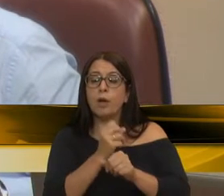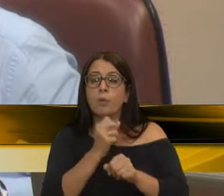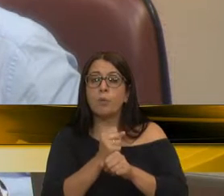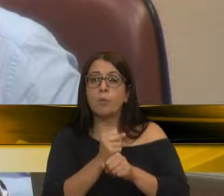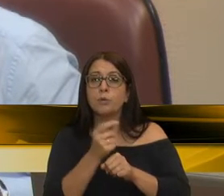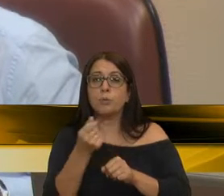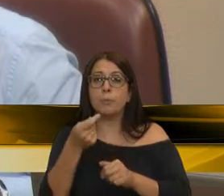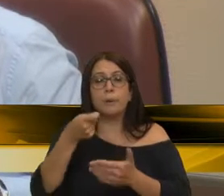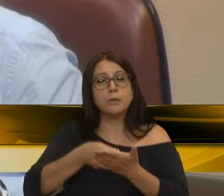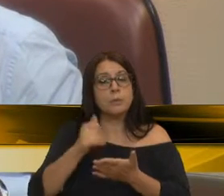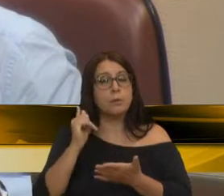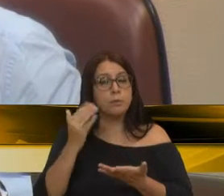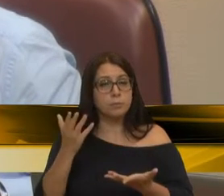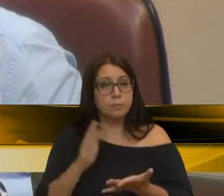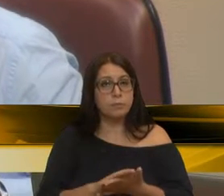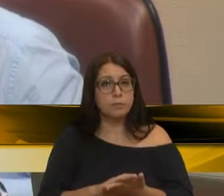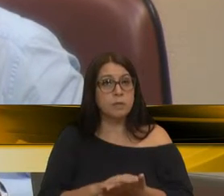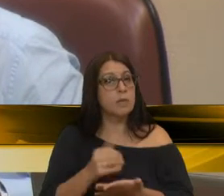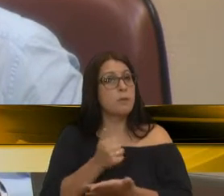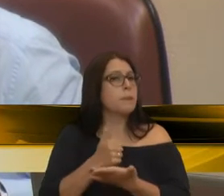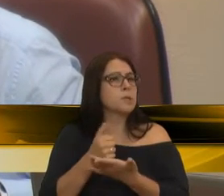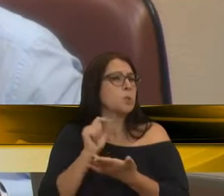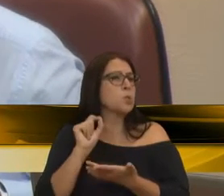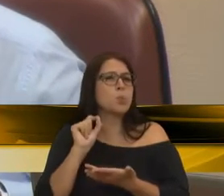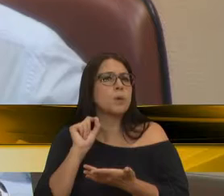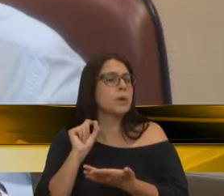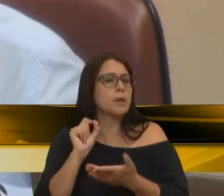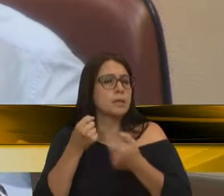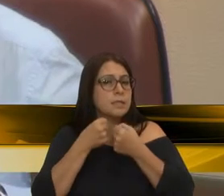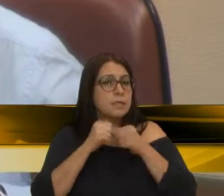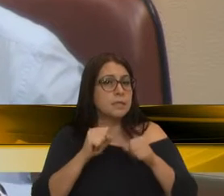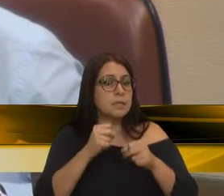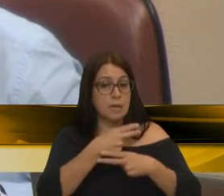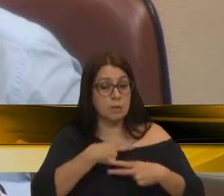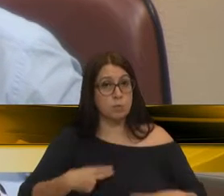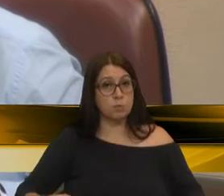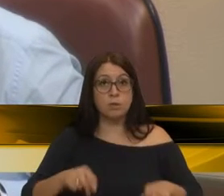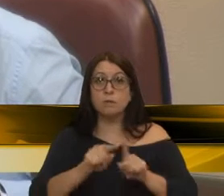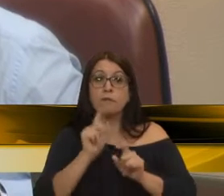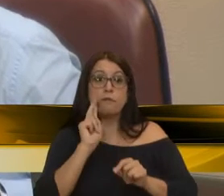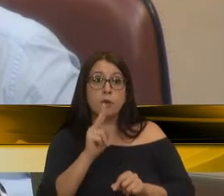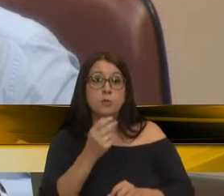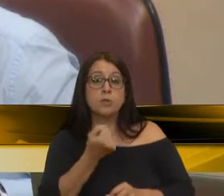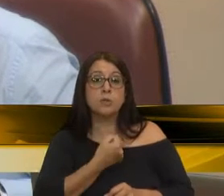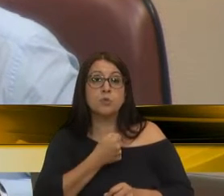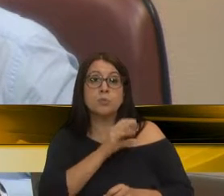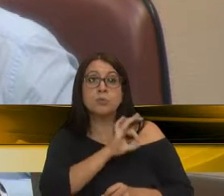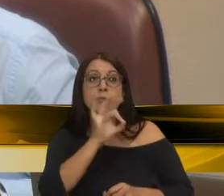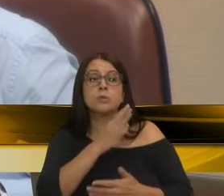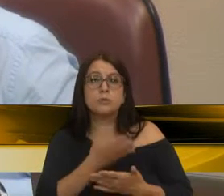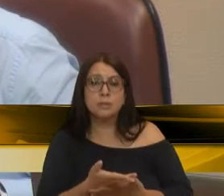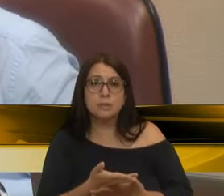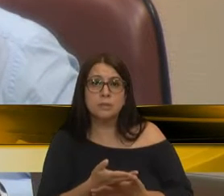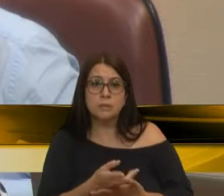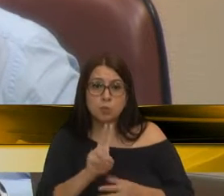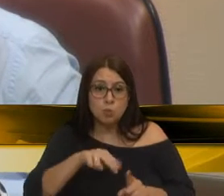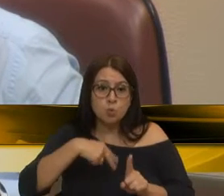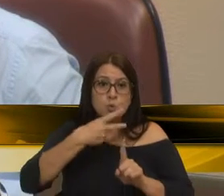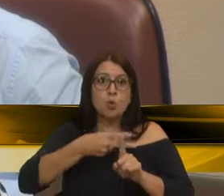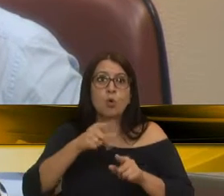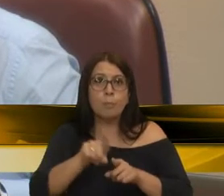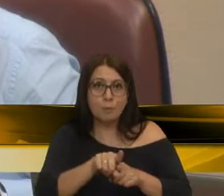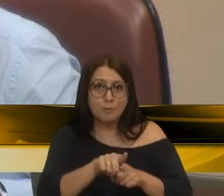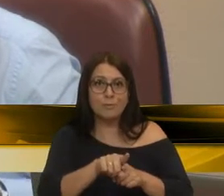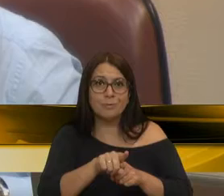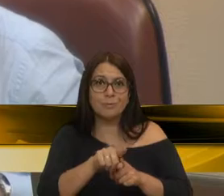tarifa baseado em quê a secretaria dos transportes adotou esse índice correspondente ao dobro da inflação que foi